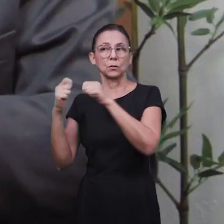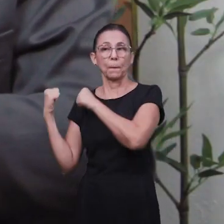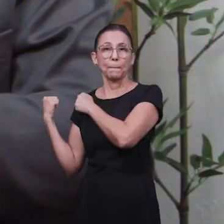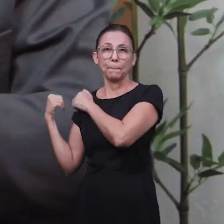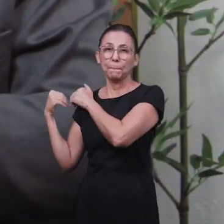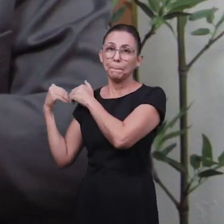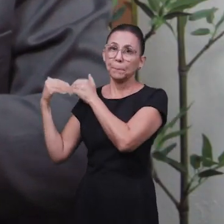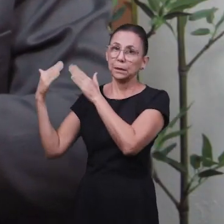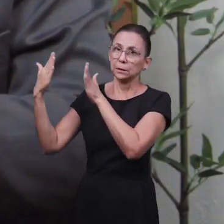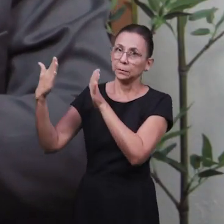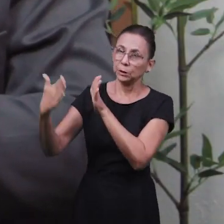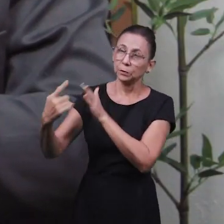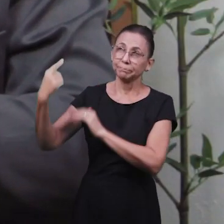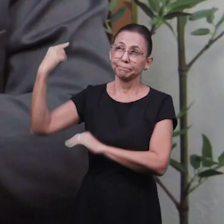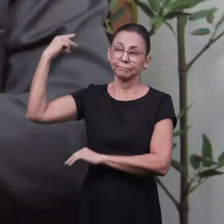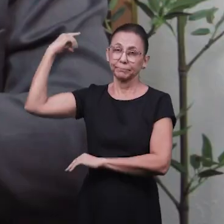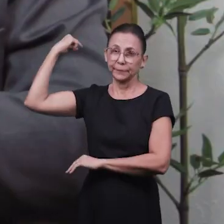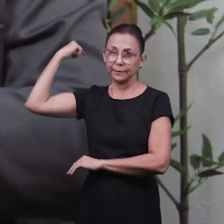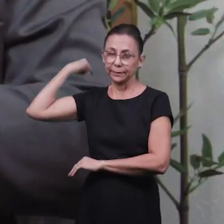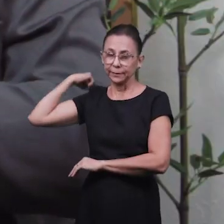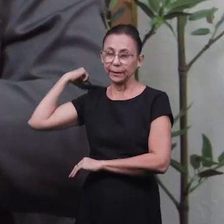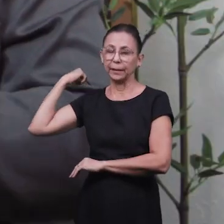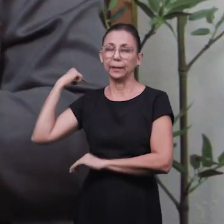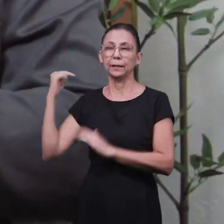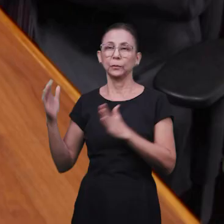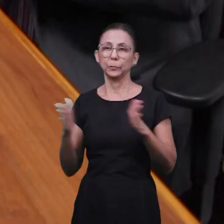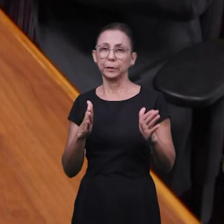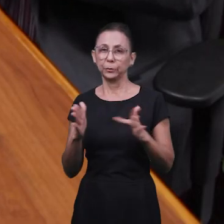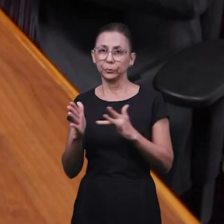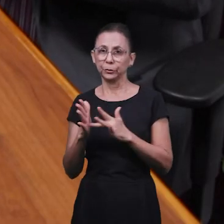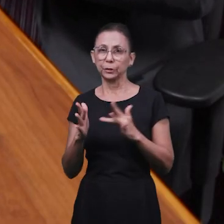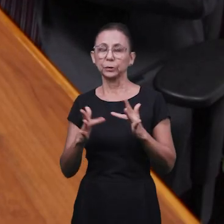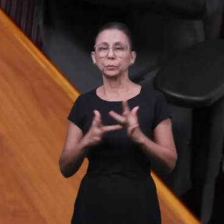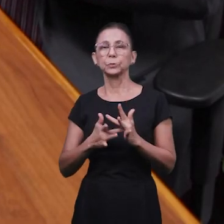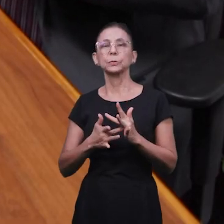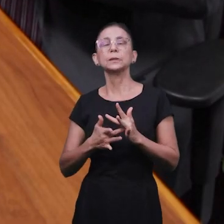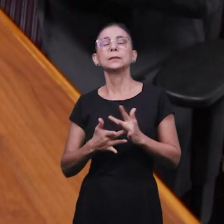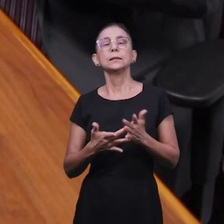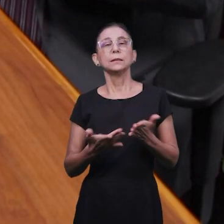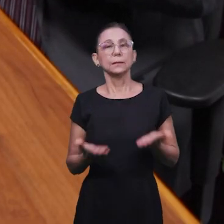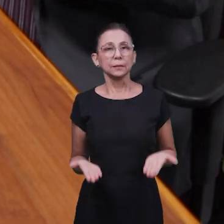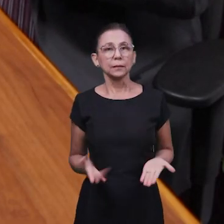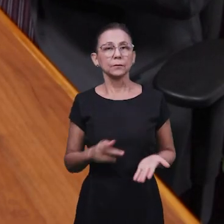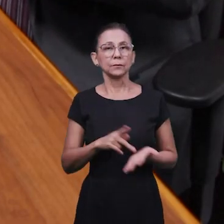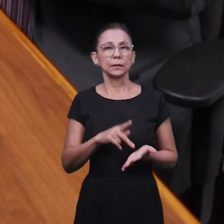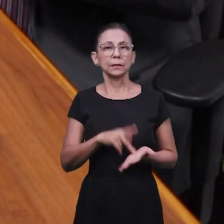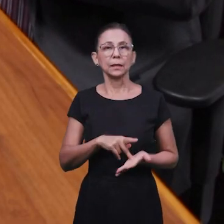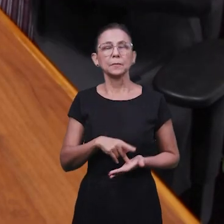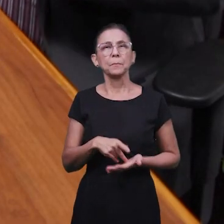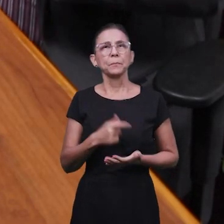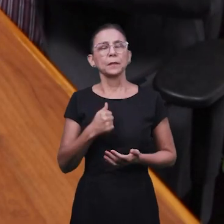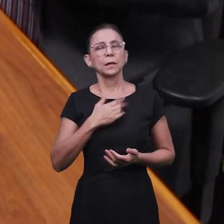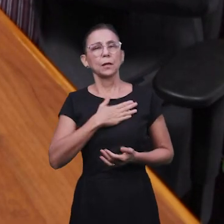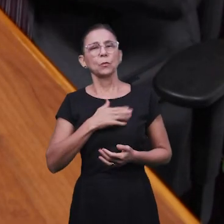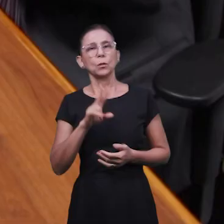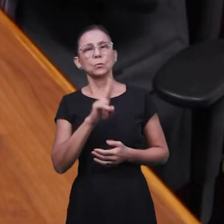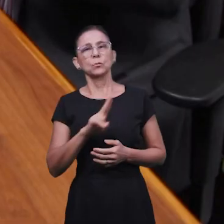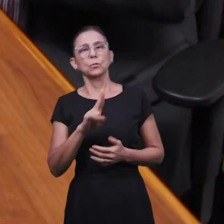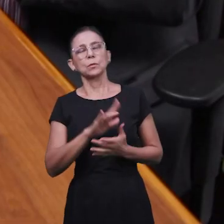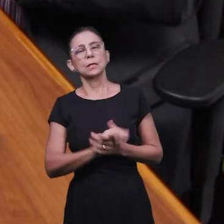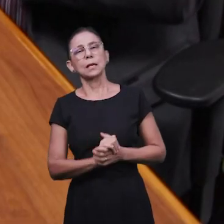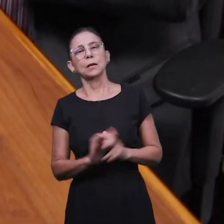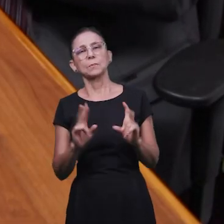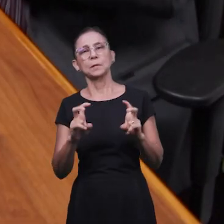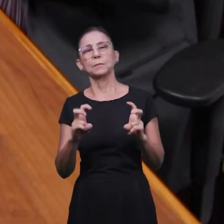veio, ele ali com o seu próprio sangue, ali eu costumo usar uma expressão, ele estabeleceu ali o